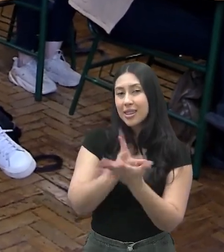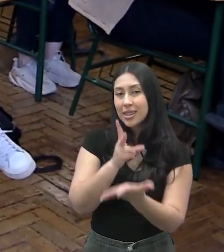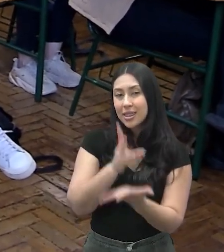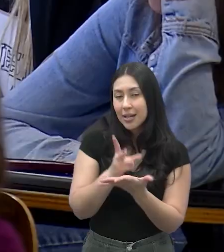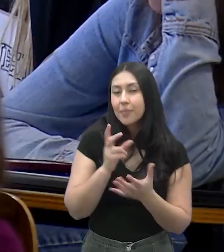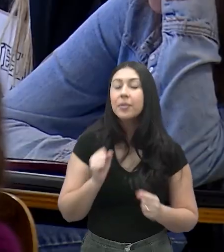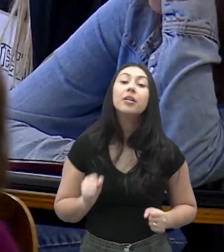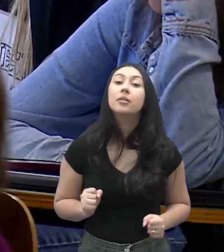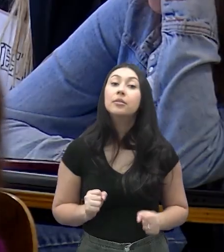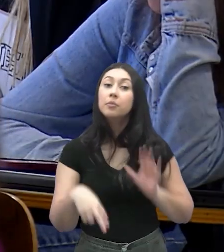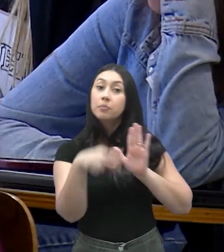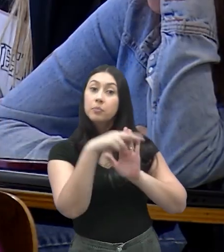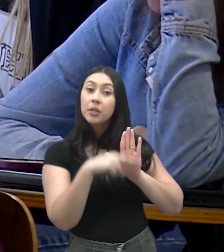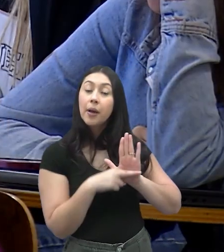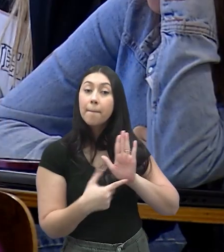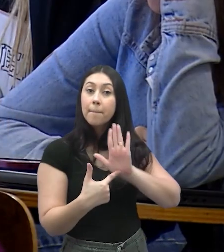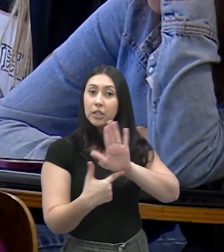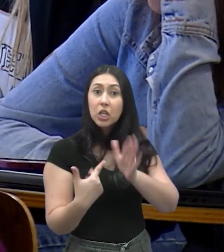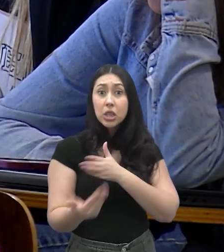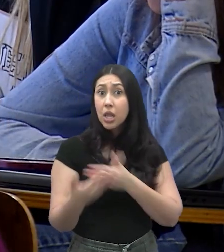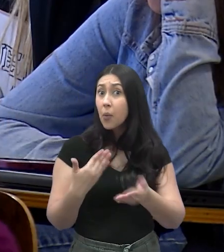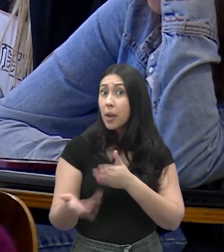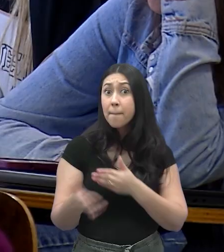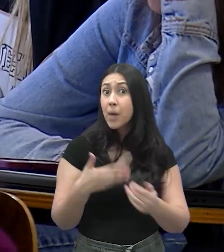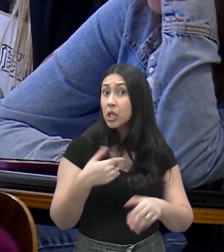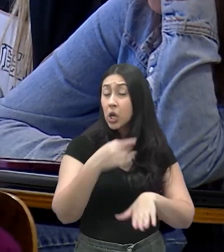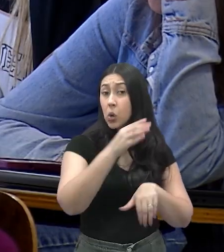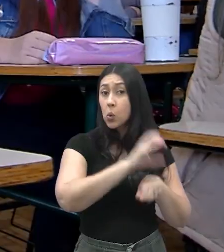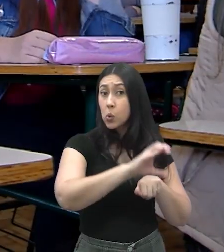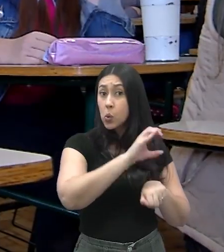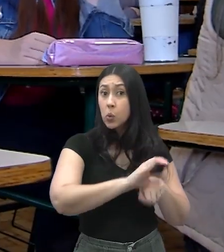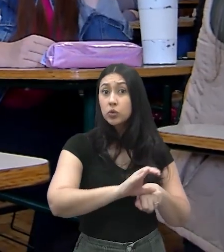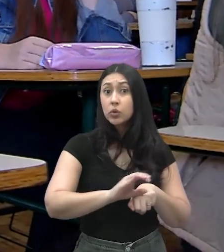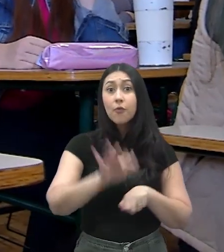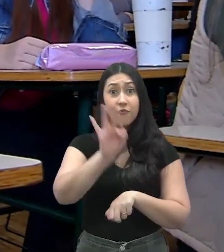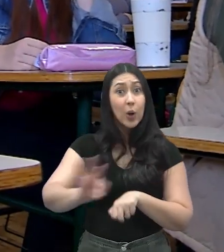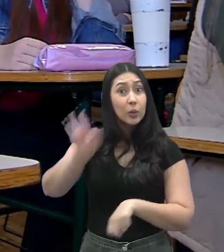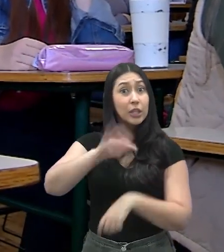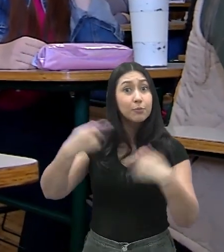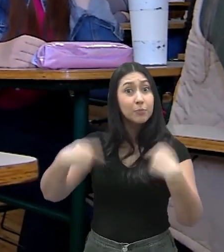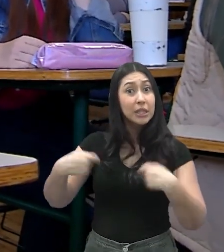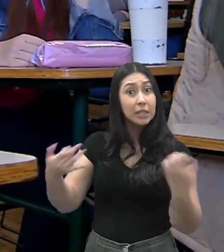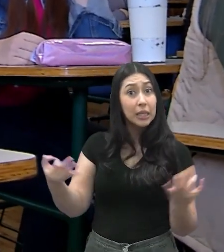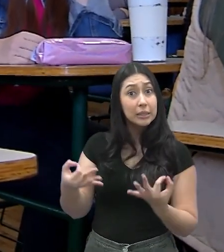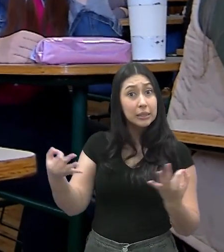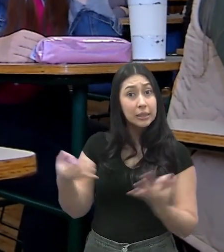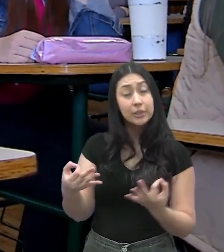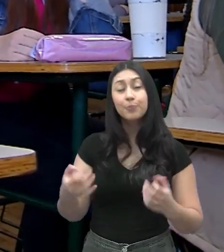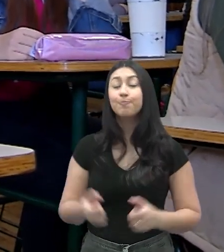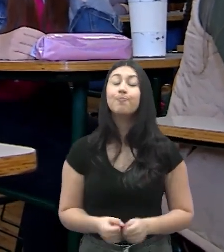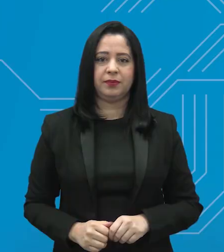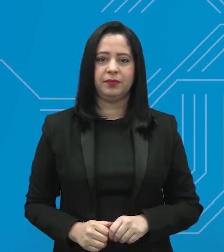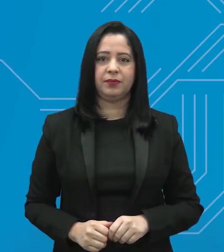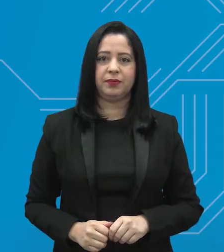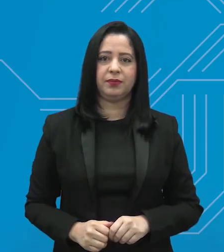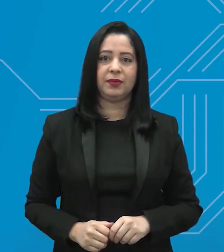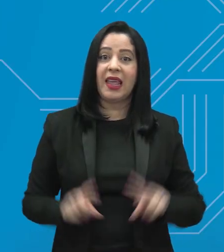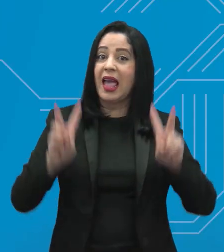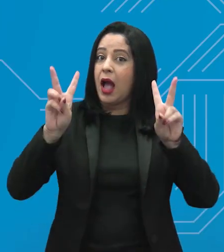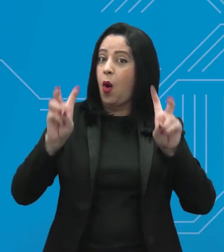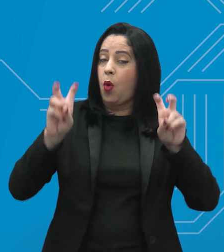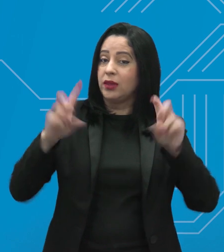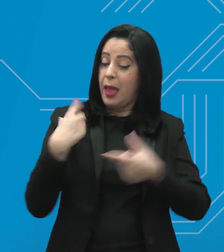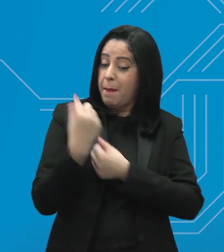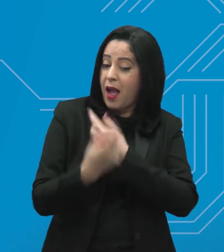da educação. As medidas reforçam que, independente da modalidade, o ensino superior precisa ser de excelência. Agora